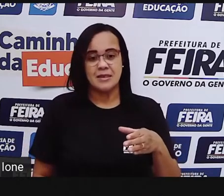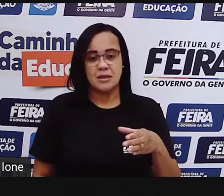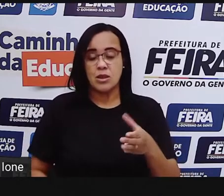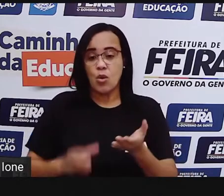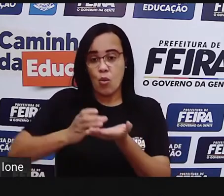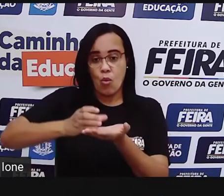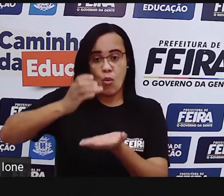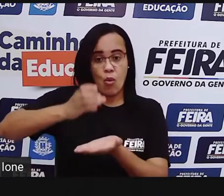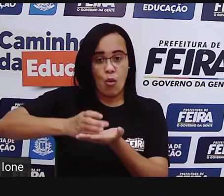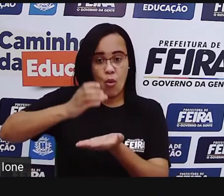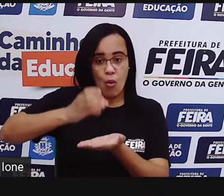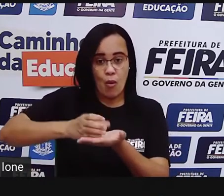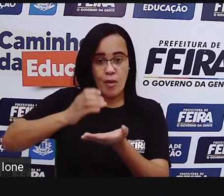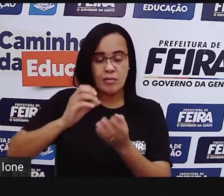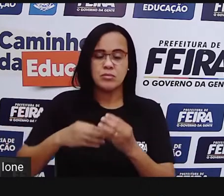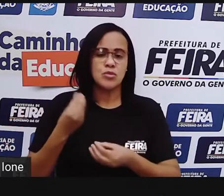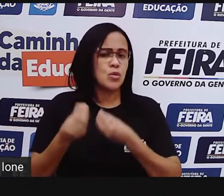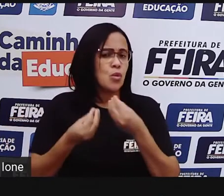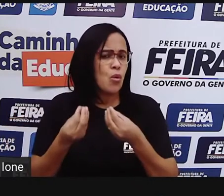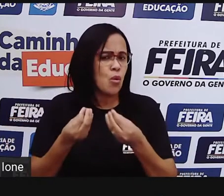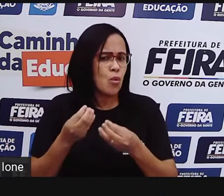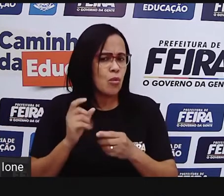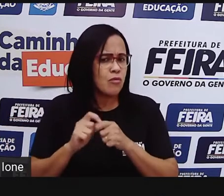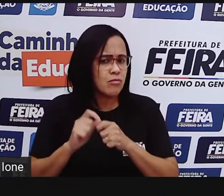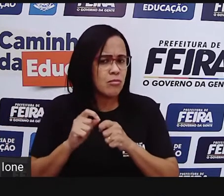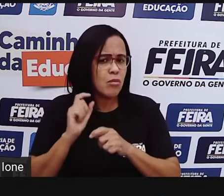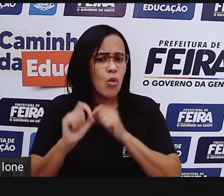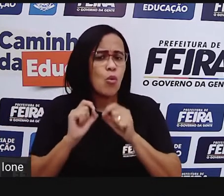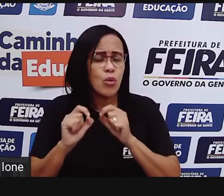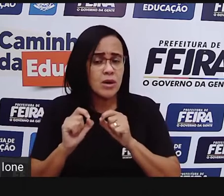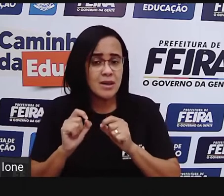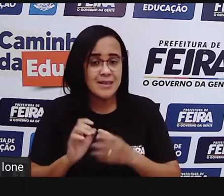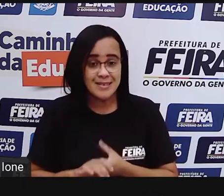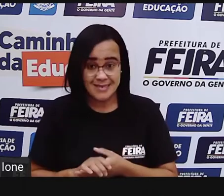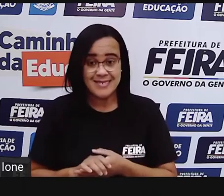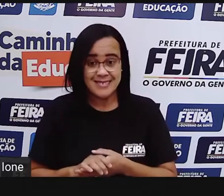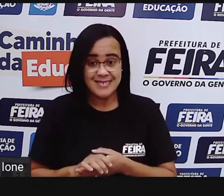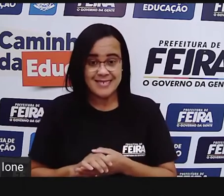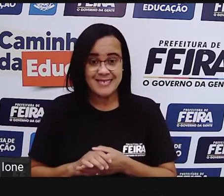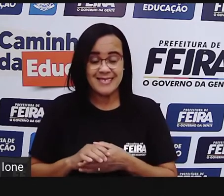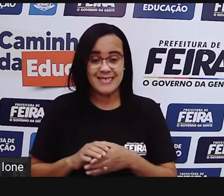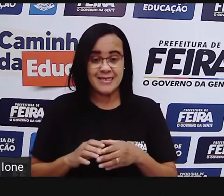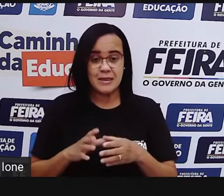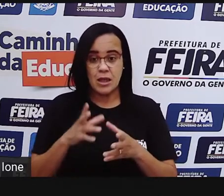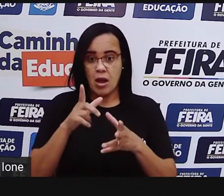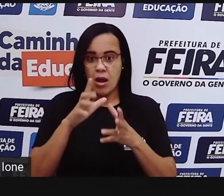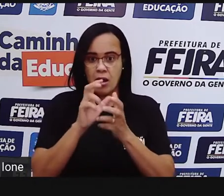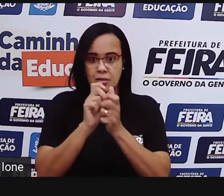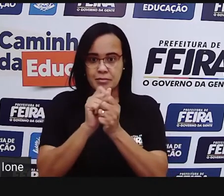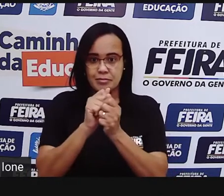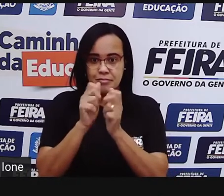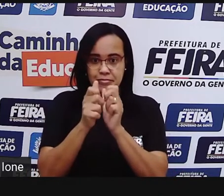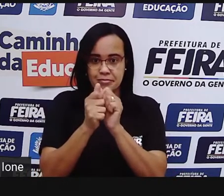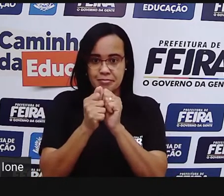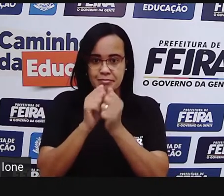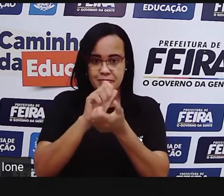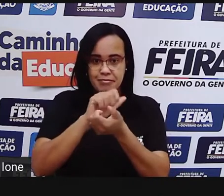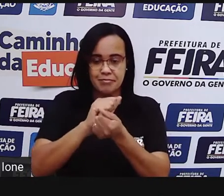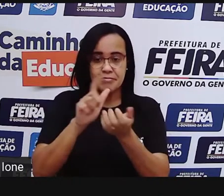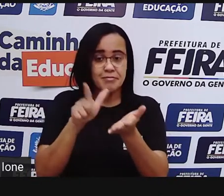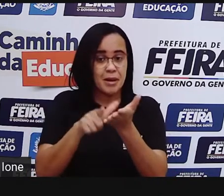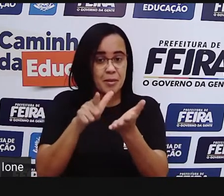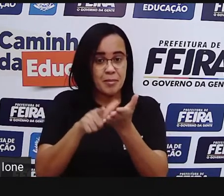o copo. Ah, Prelis, o que a gente vai fazer com esse copo? A gente vai colocar uma folha de papel amassada